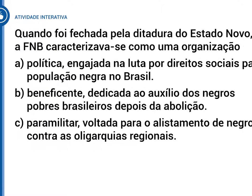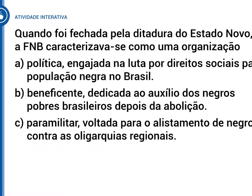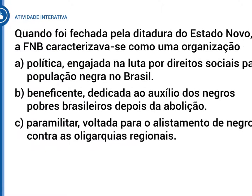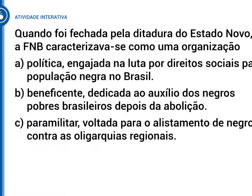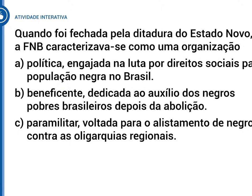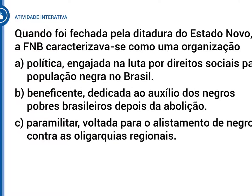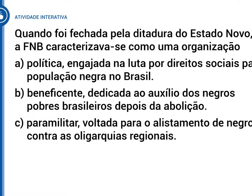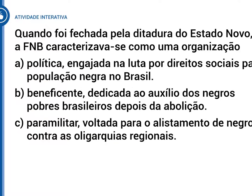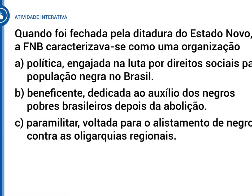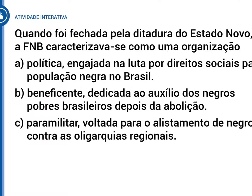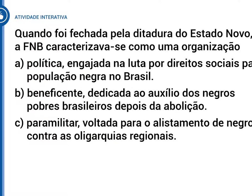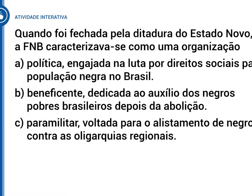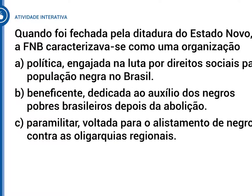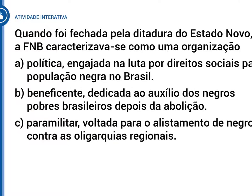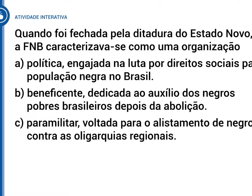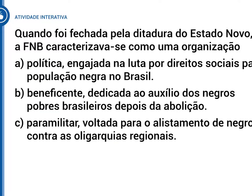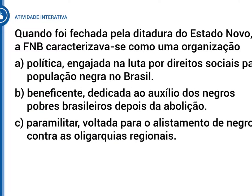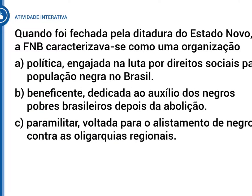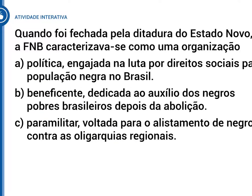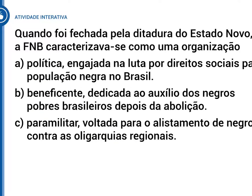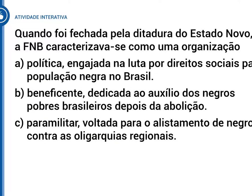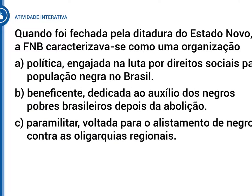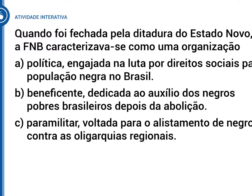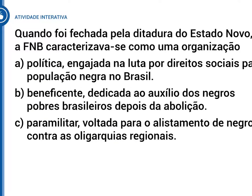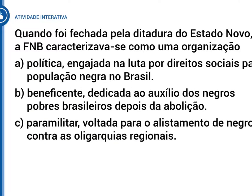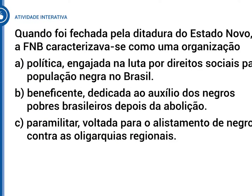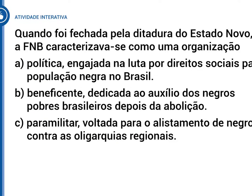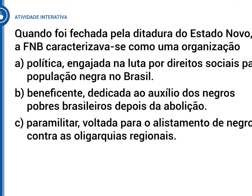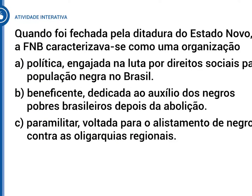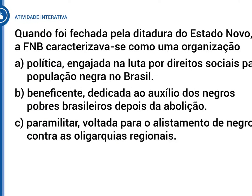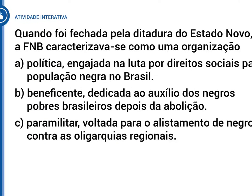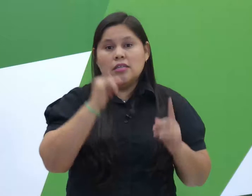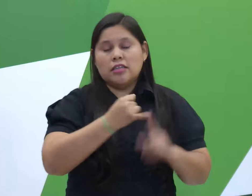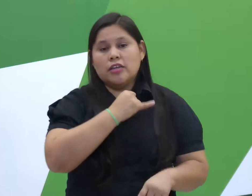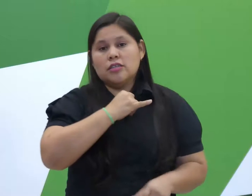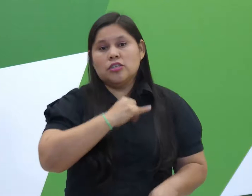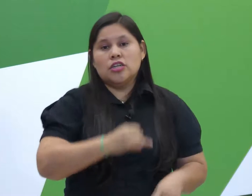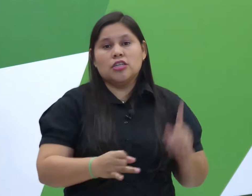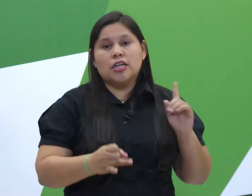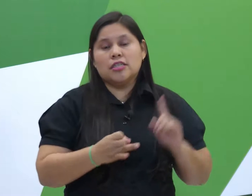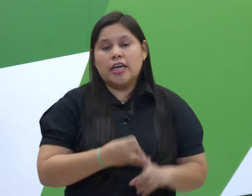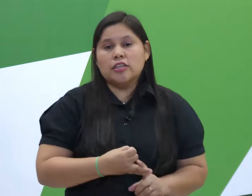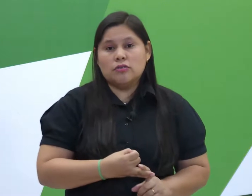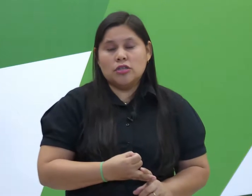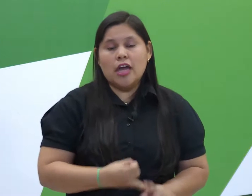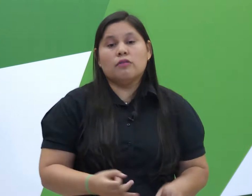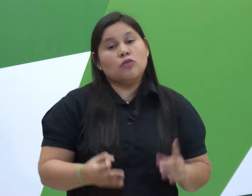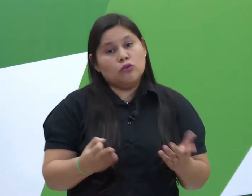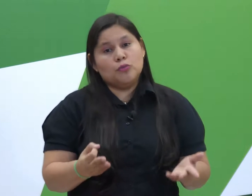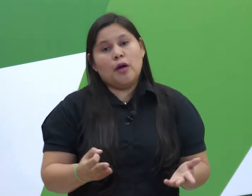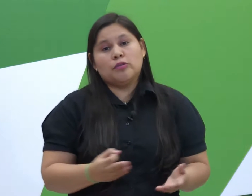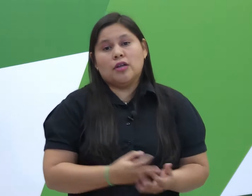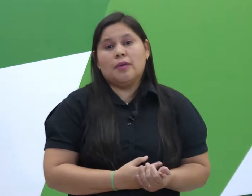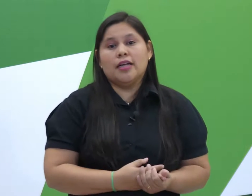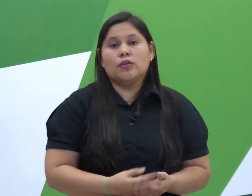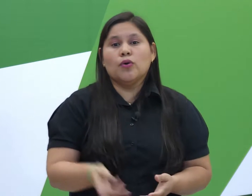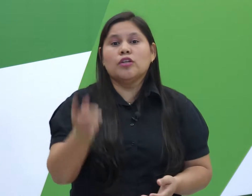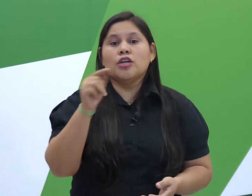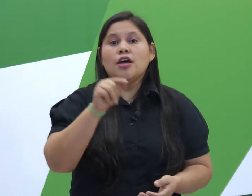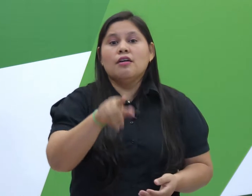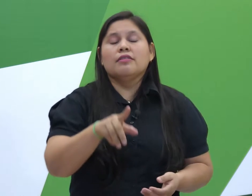vocês, para a gente responder, então, essas questões, lembra, Vargas conversava com os movimentos sociais, seja indígena, seja dos negros ou dos próprios